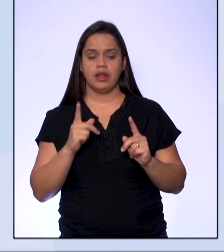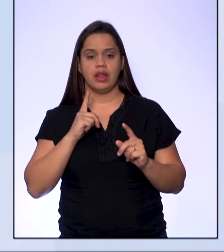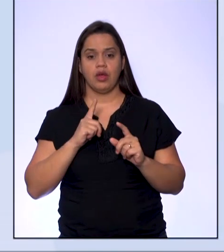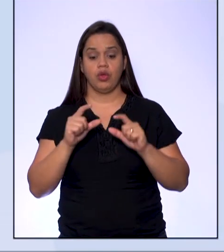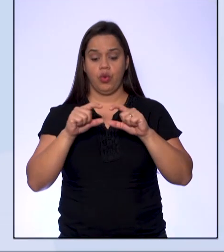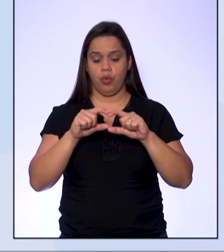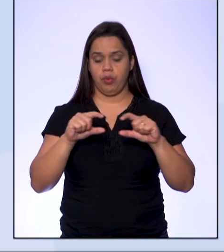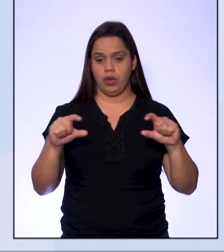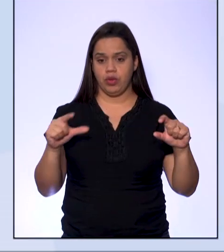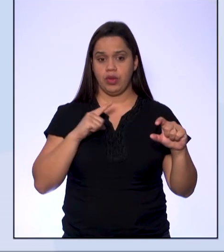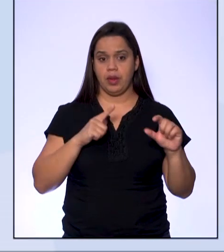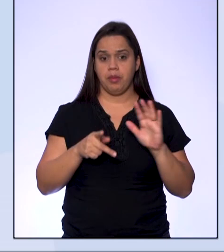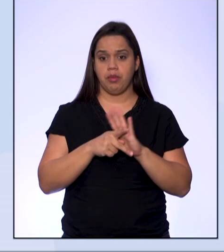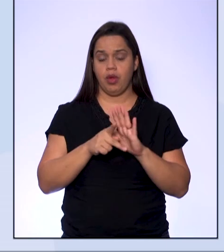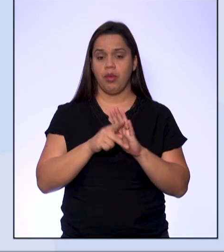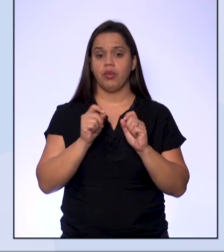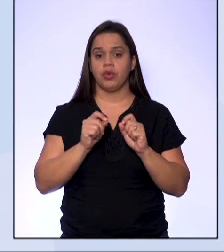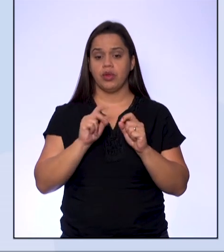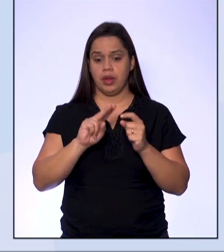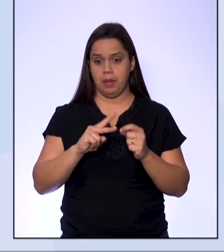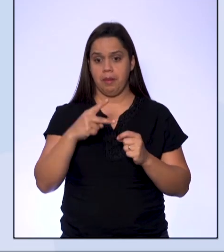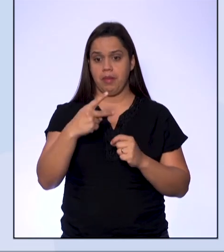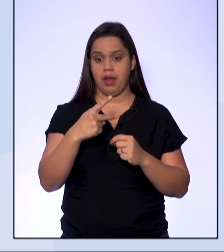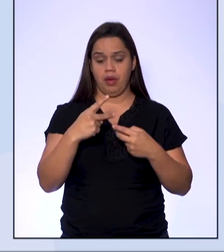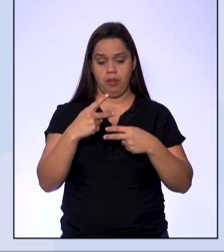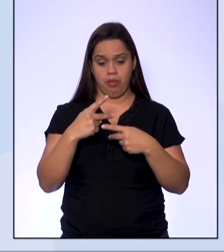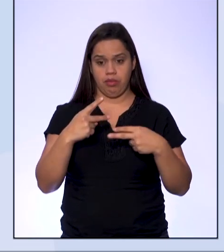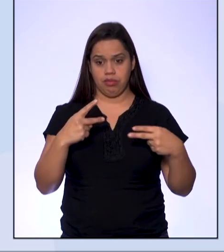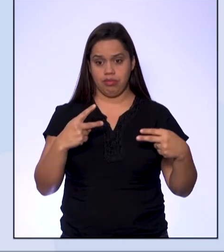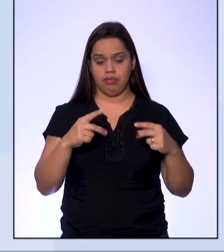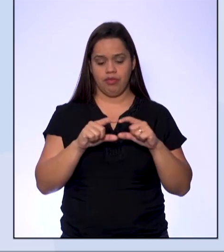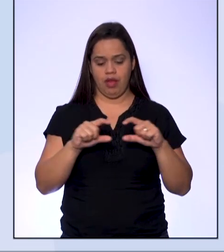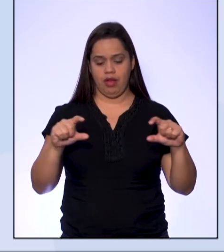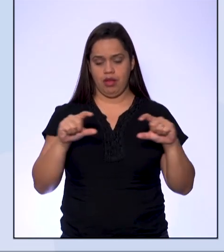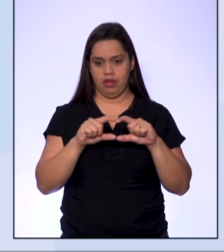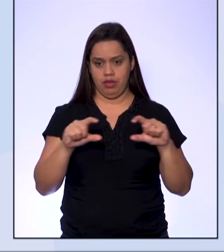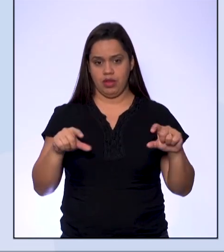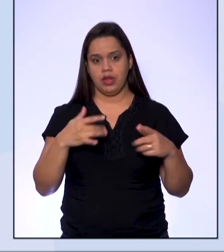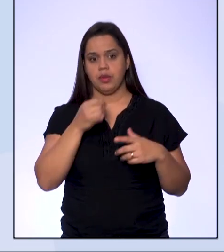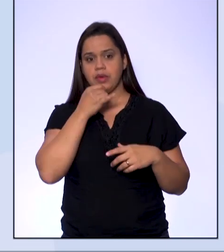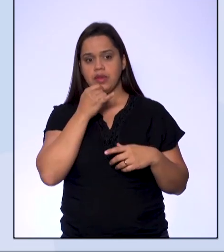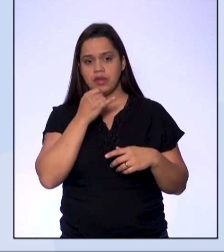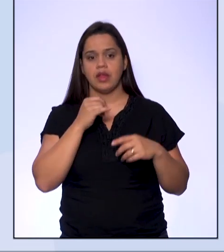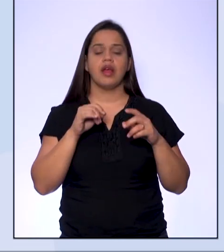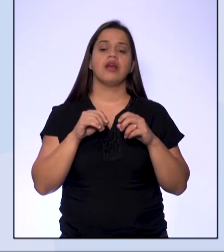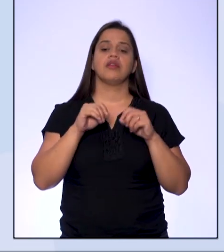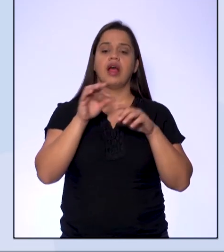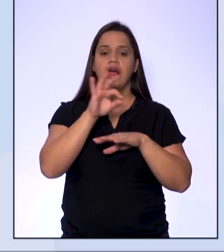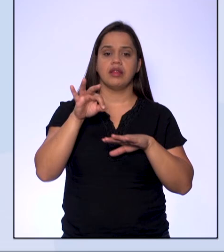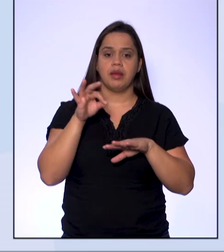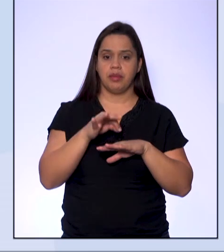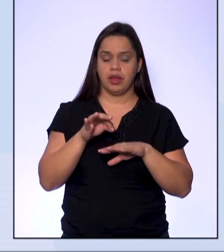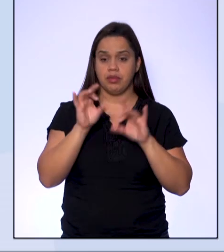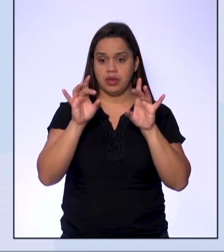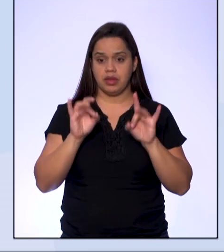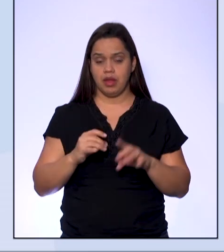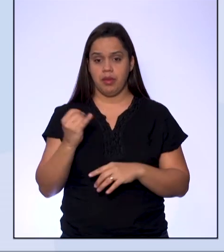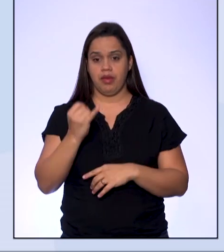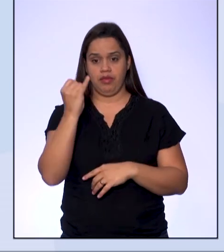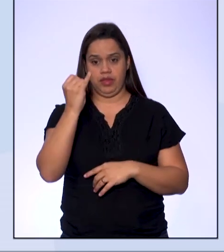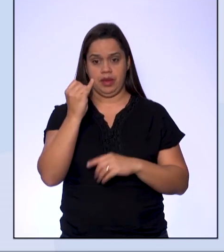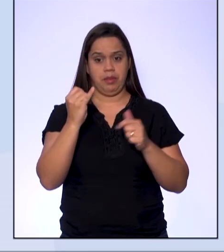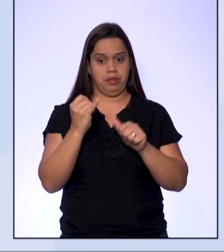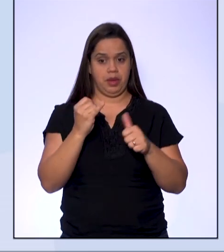período composto, porque eu tenho várias orações, certo? Por exemplo, as abelhas são essenciais para a vida, uma primeira